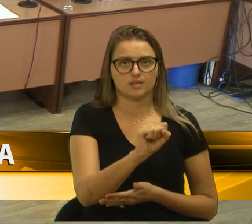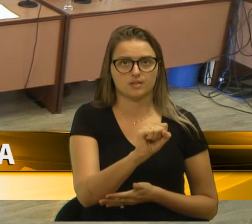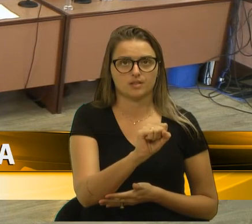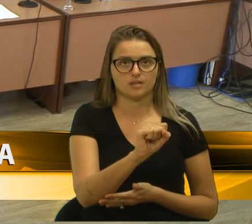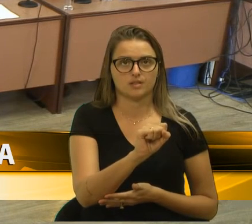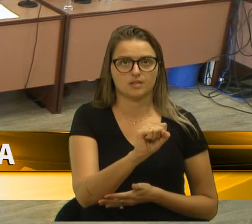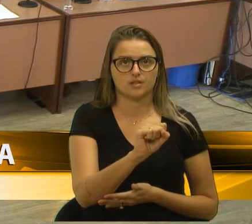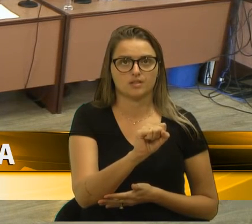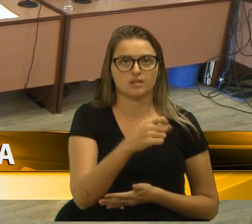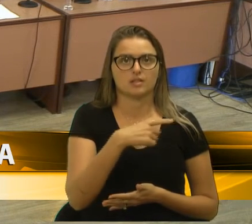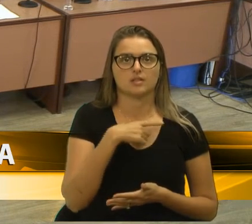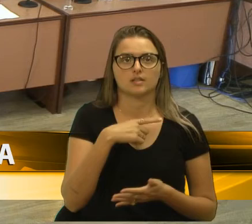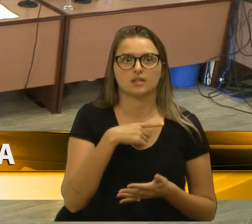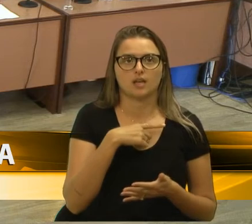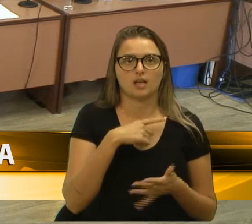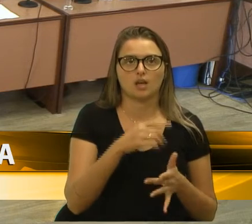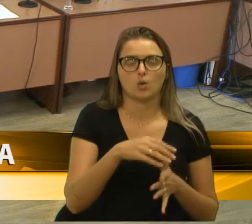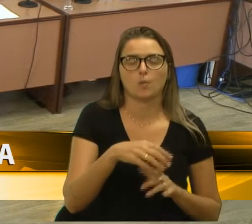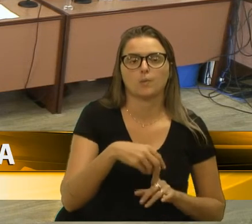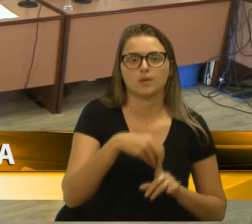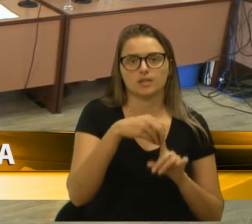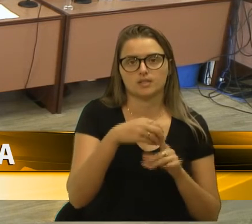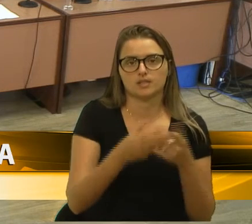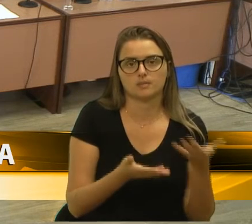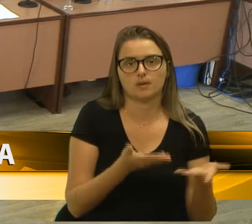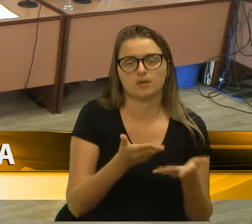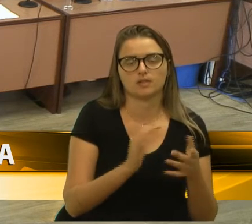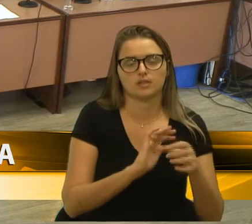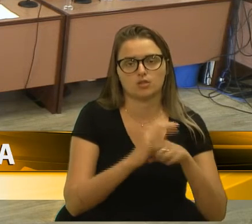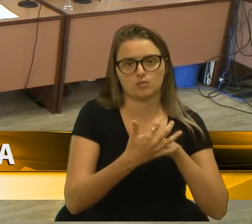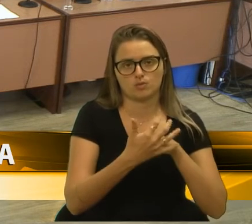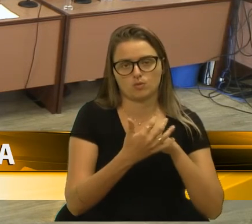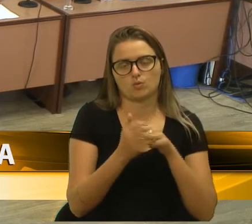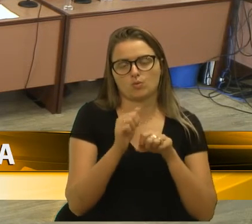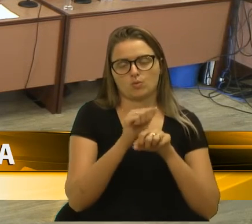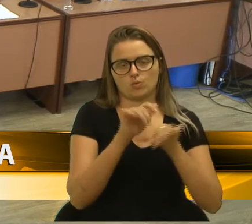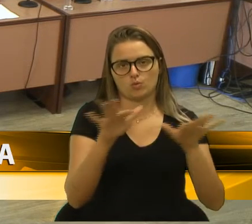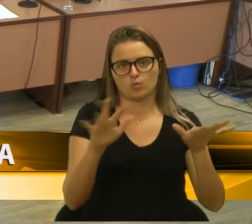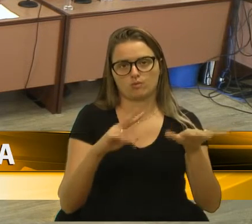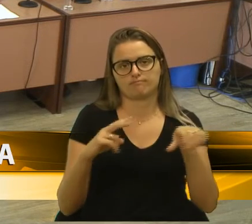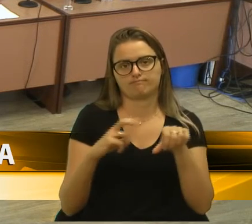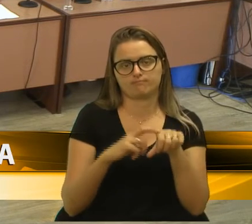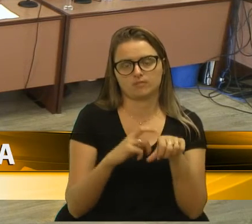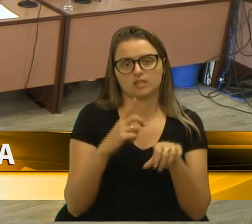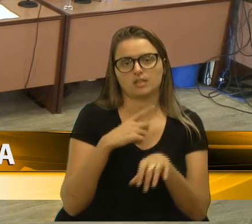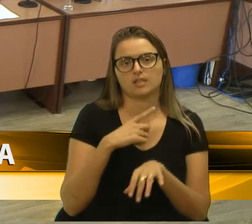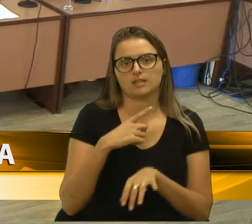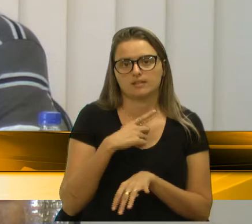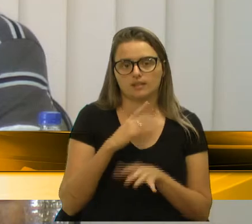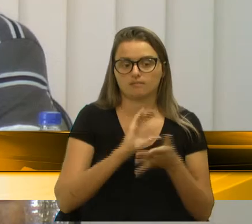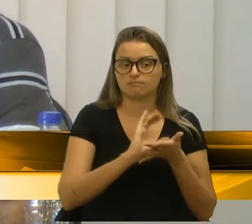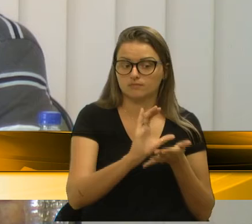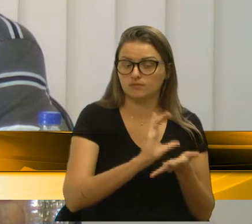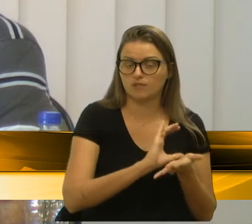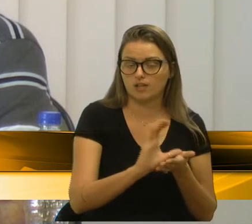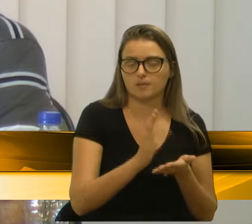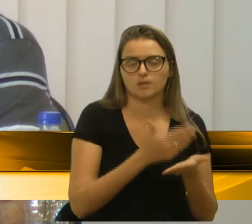a porta principal do atendimento do coronavírus, e ela direciona verbas